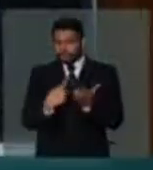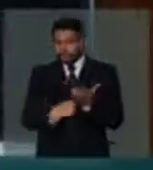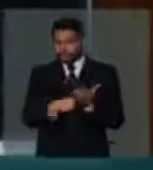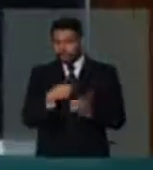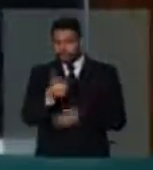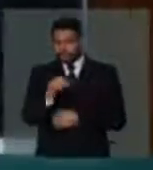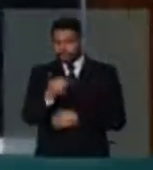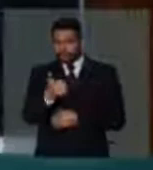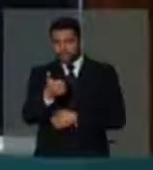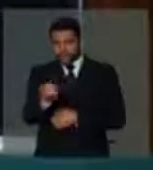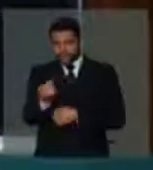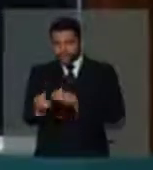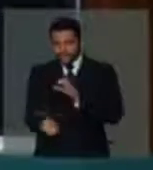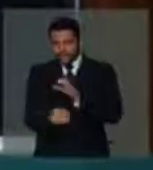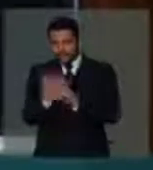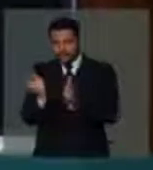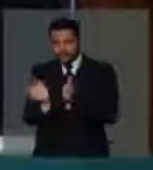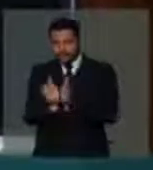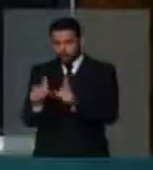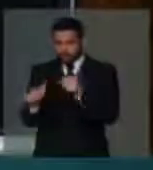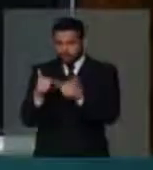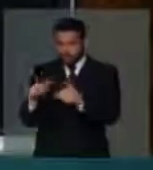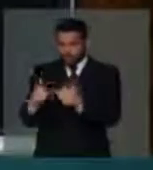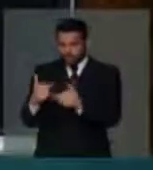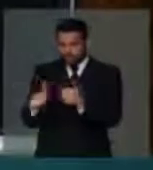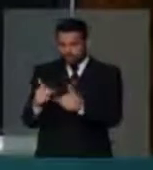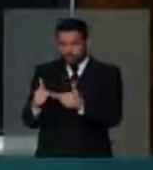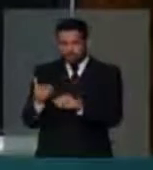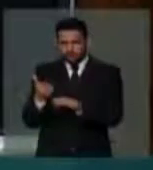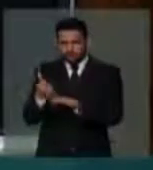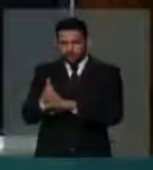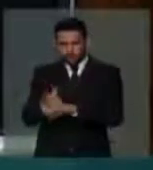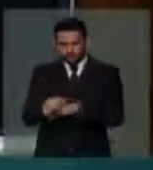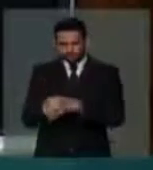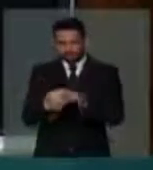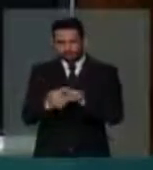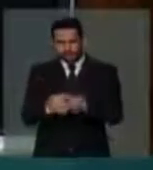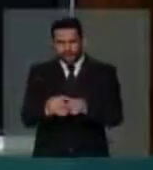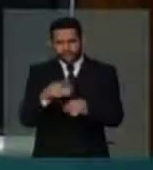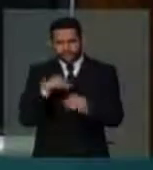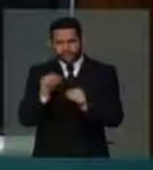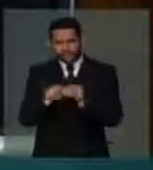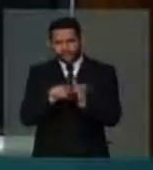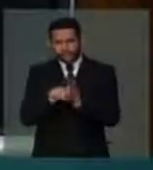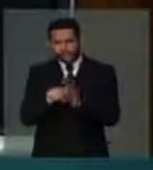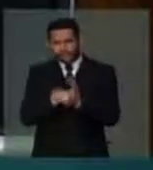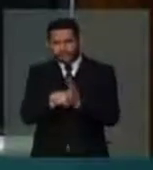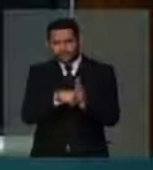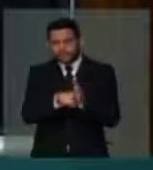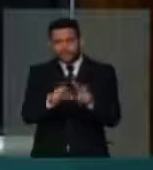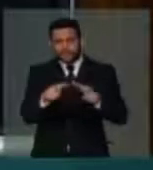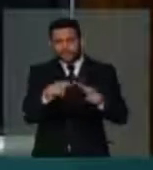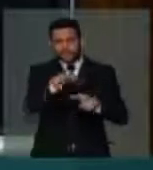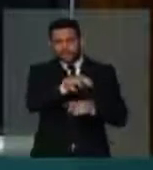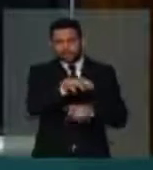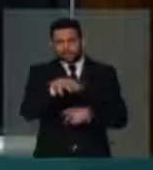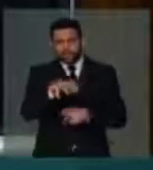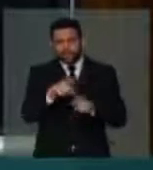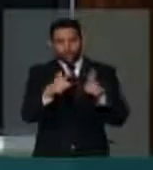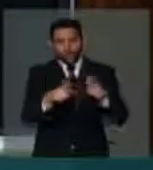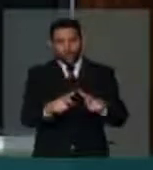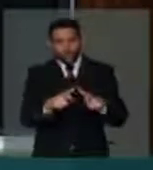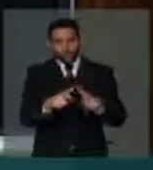em 2006 a criar grupos de trabalhos que fizessem uma identificação destas regiões, destas